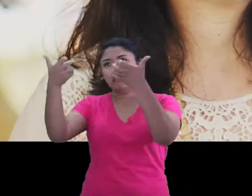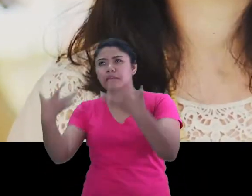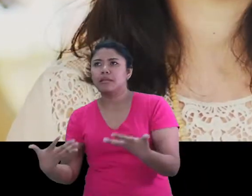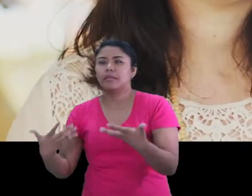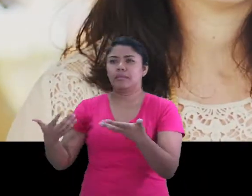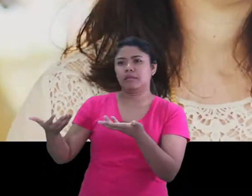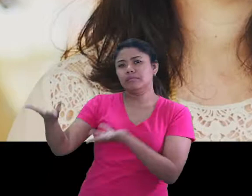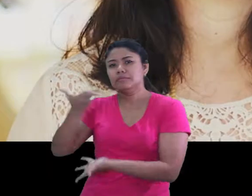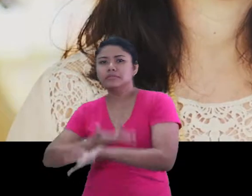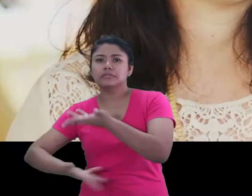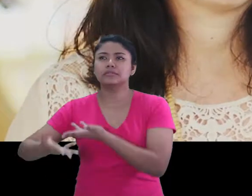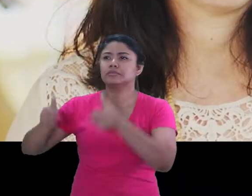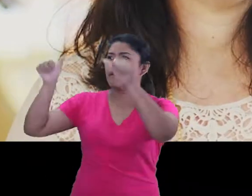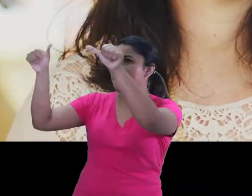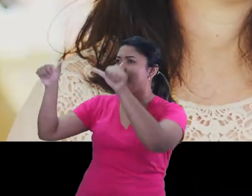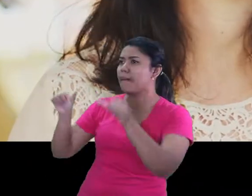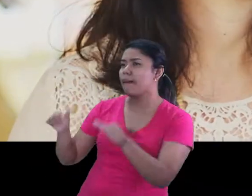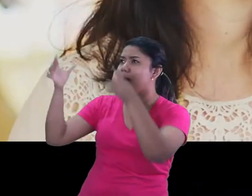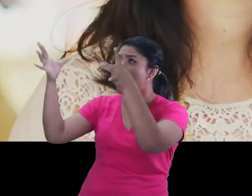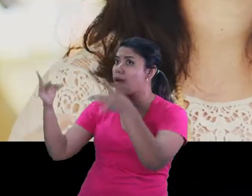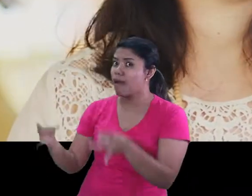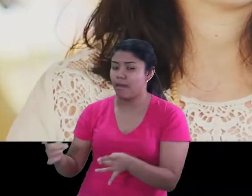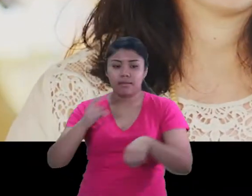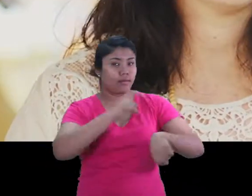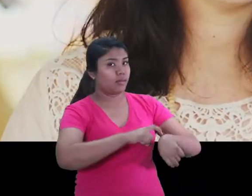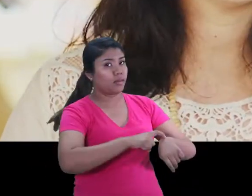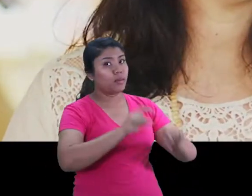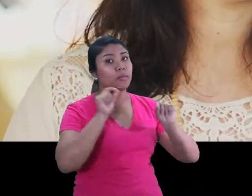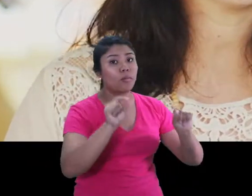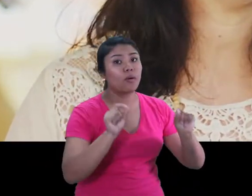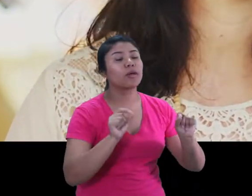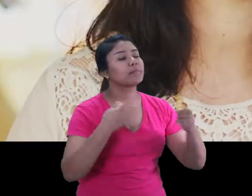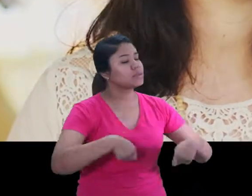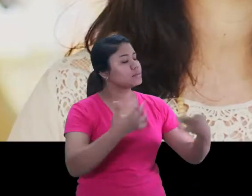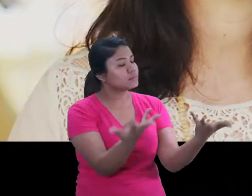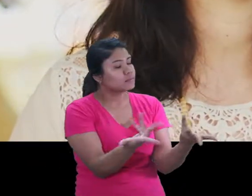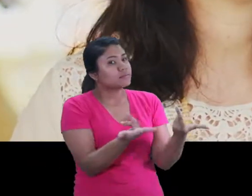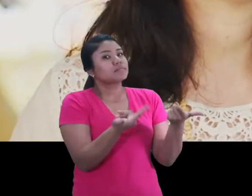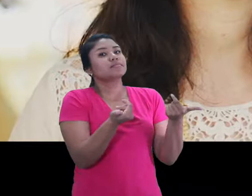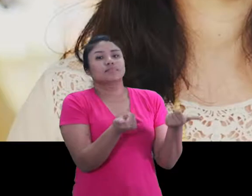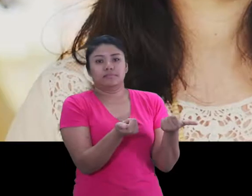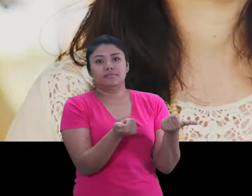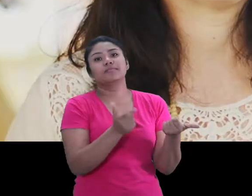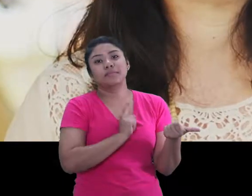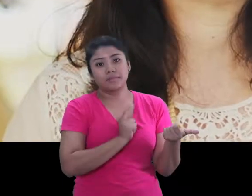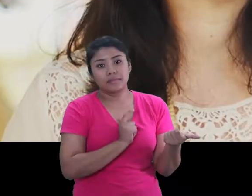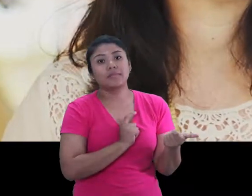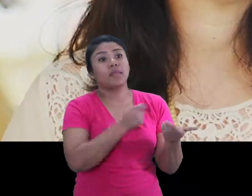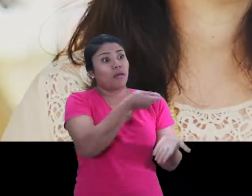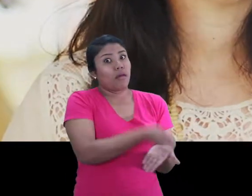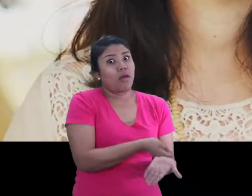ele comunica por suas paredes, né, por seus elementos, e o tempo ele tem que ser utilizado com